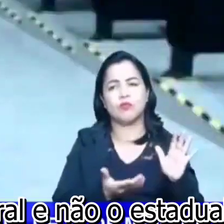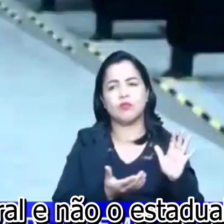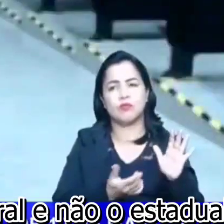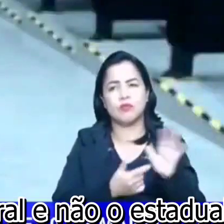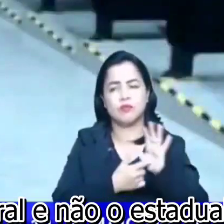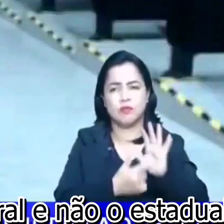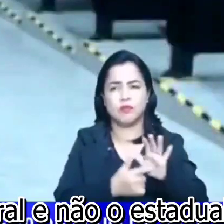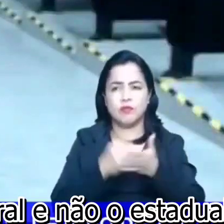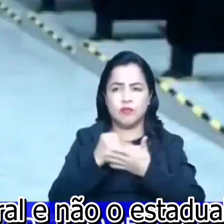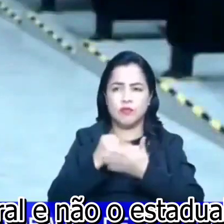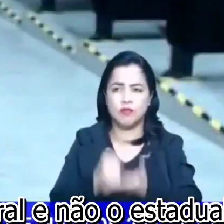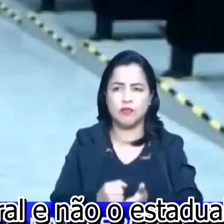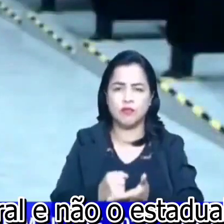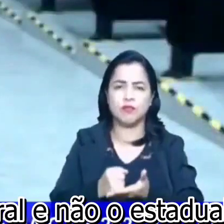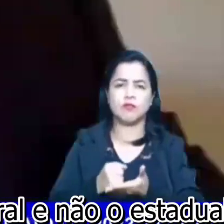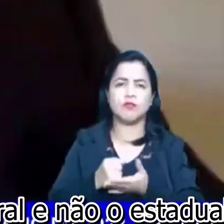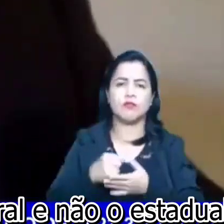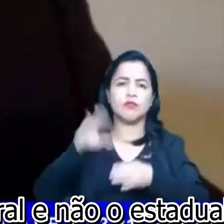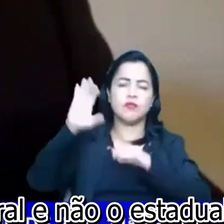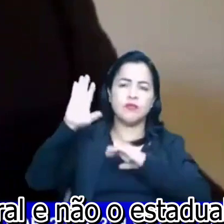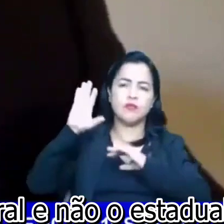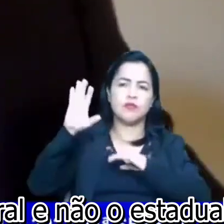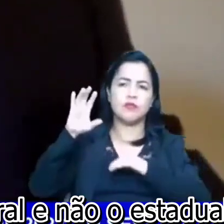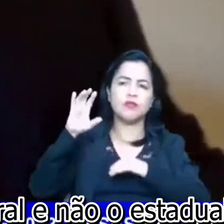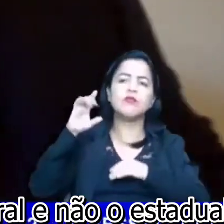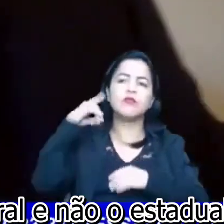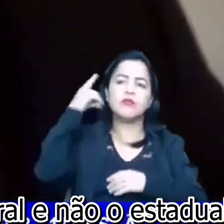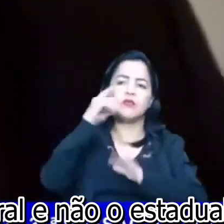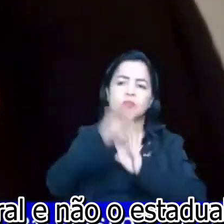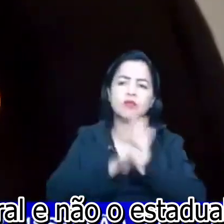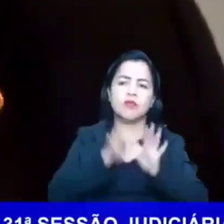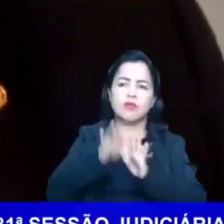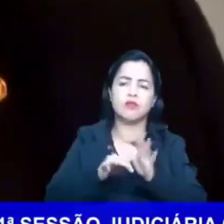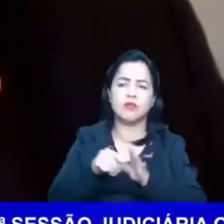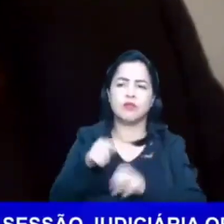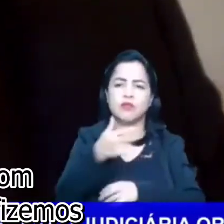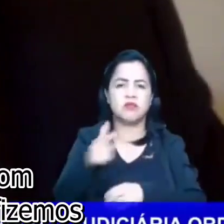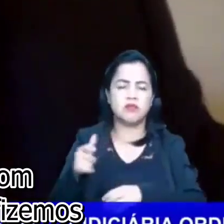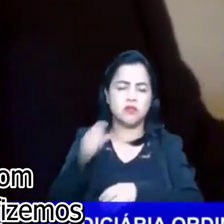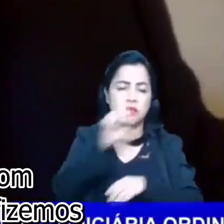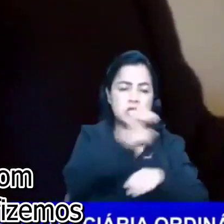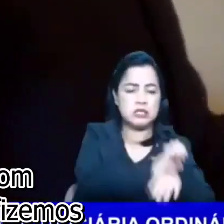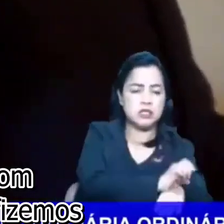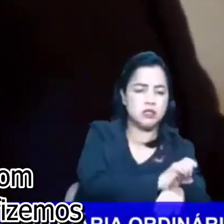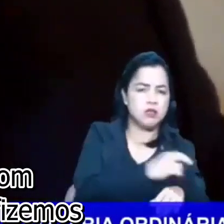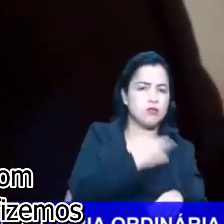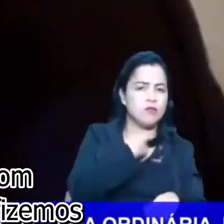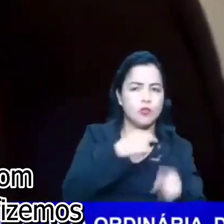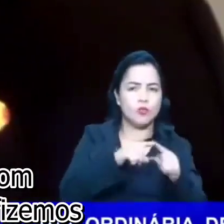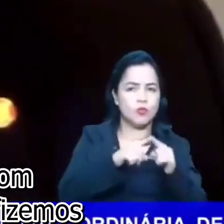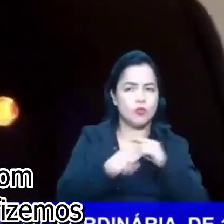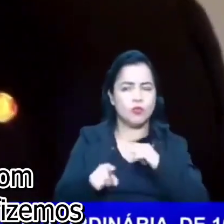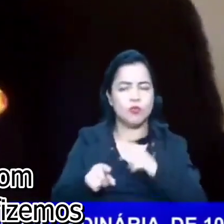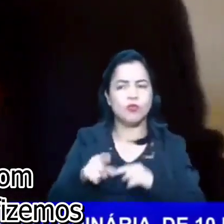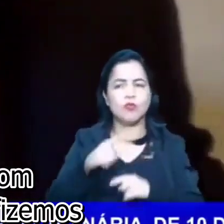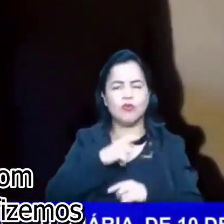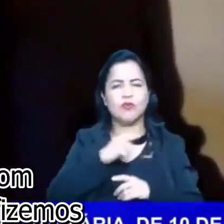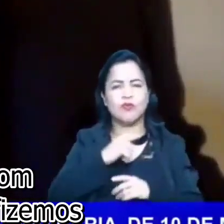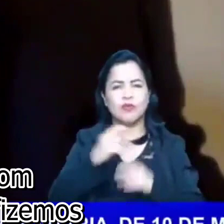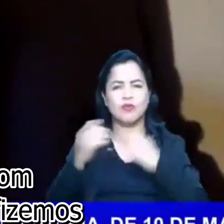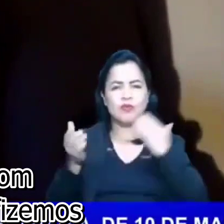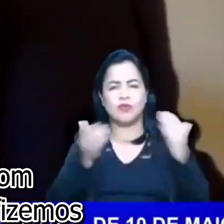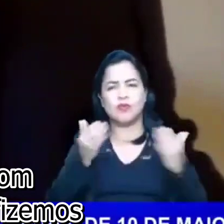os que auxiliaram candidatos ao cargo de deputado federal e não estadual. E como houve também a comparação